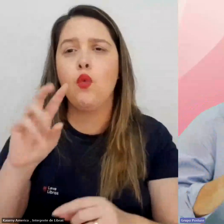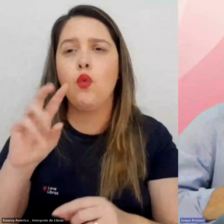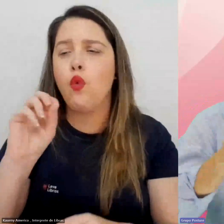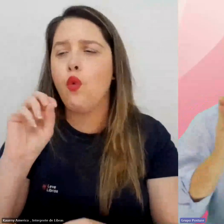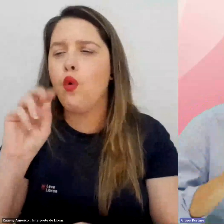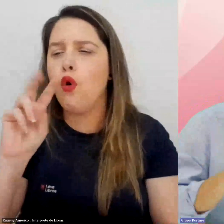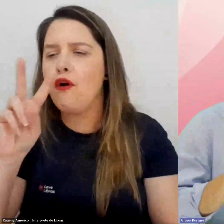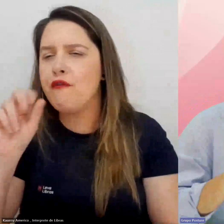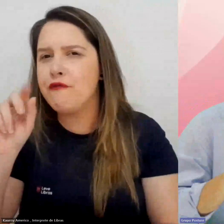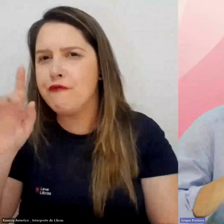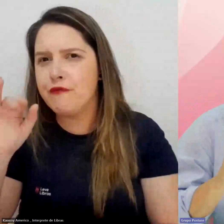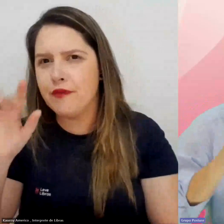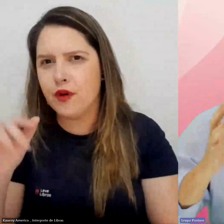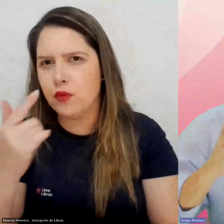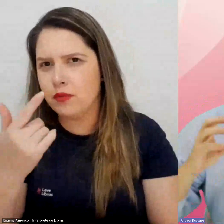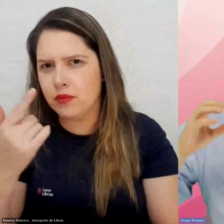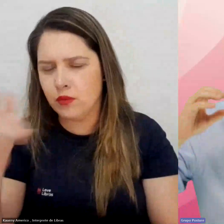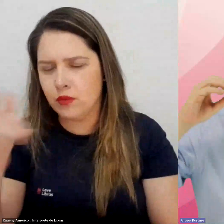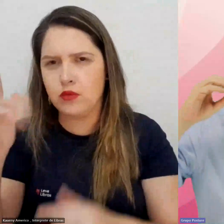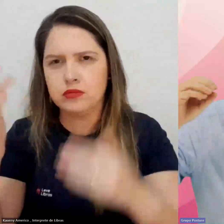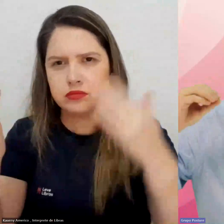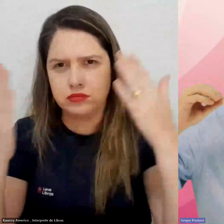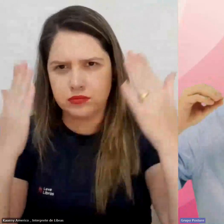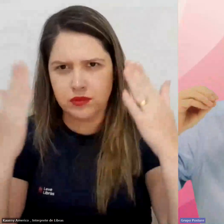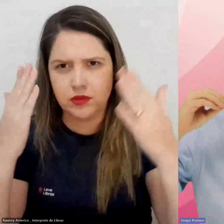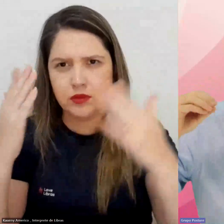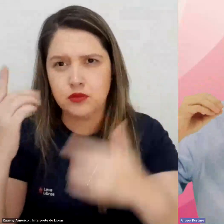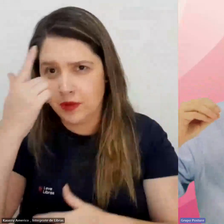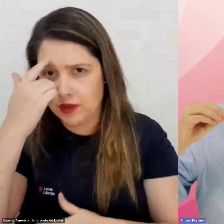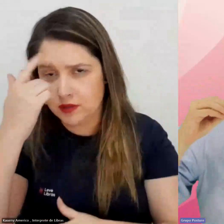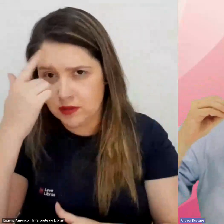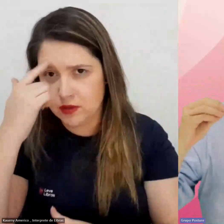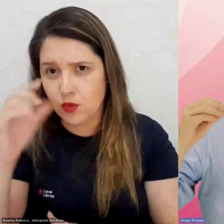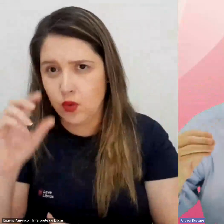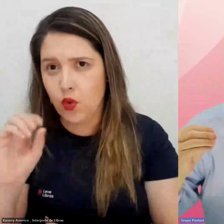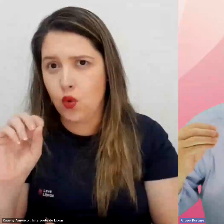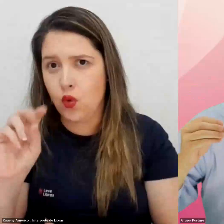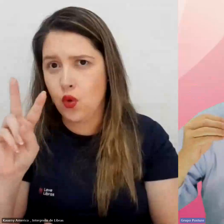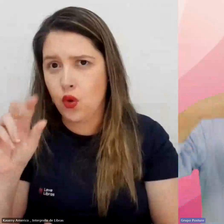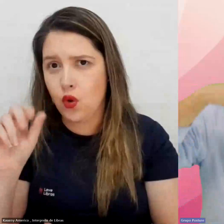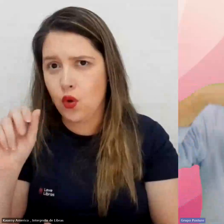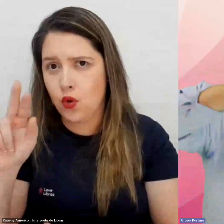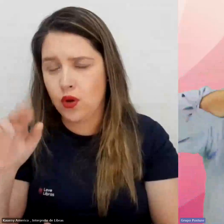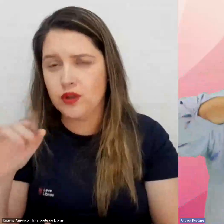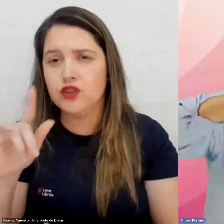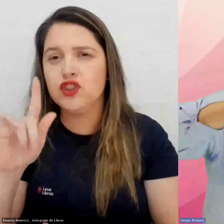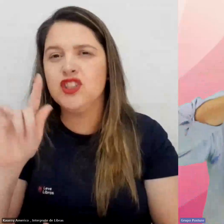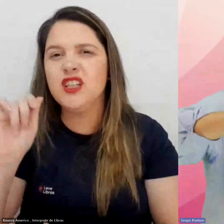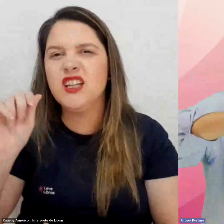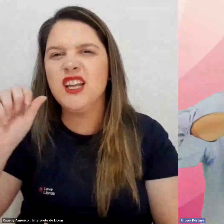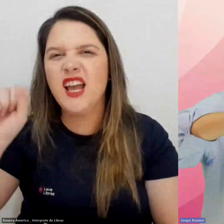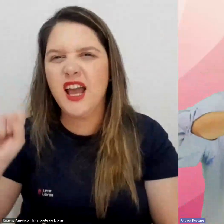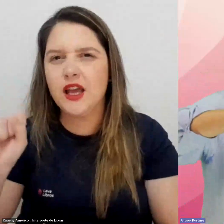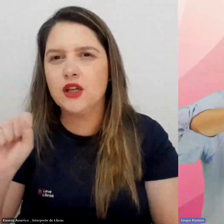uma outra comparação só para ter ideia. Os ovários seriam os botijões de gás e o útero é só o